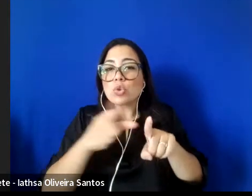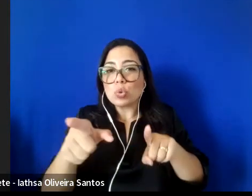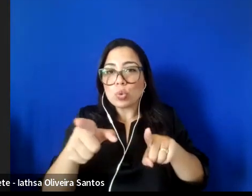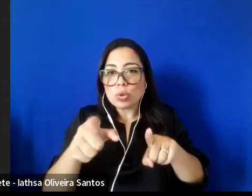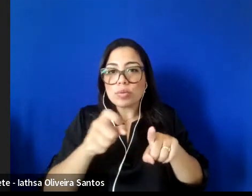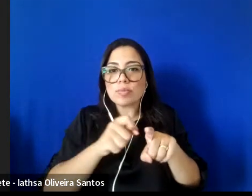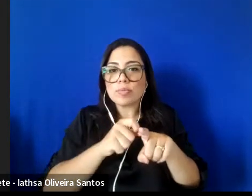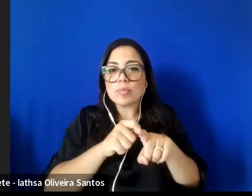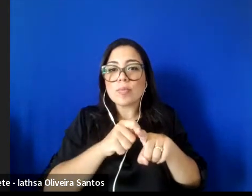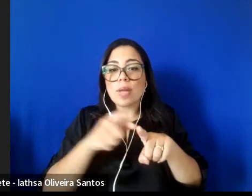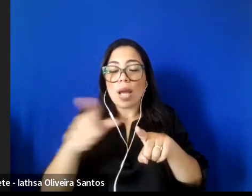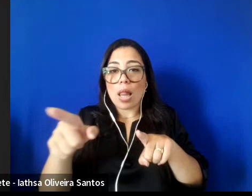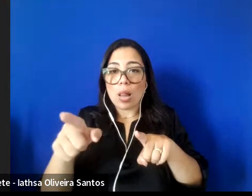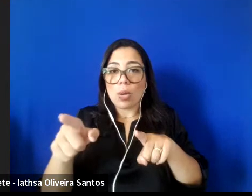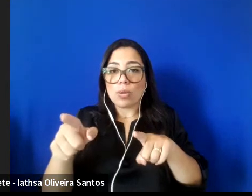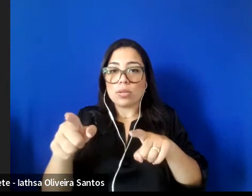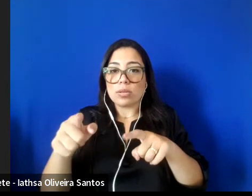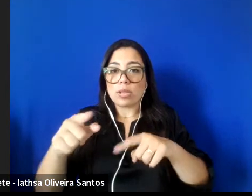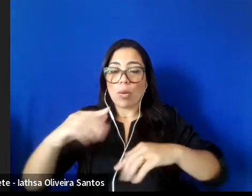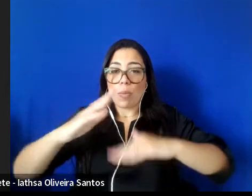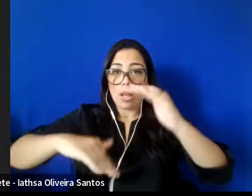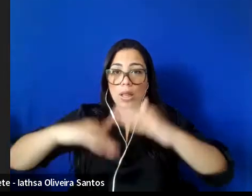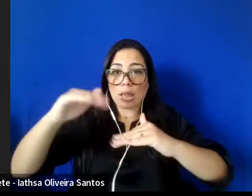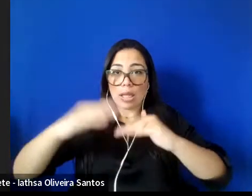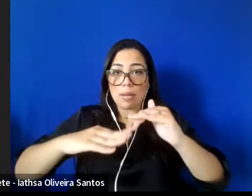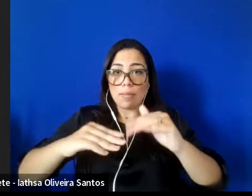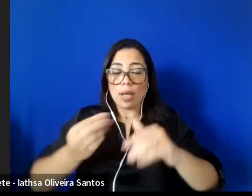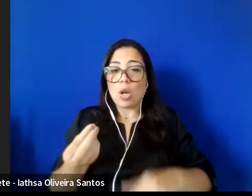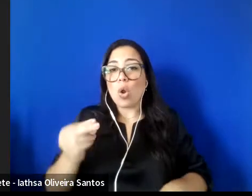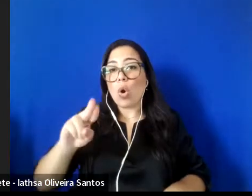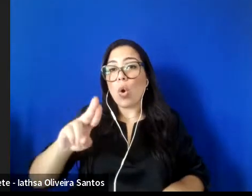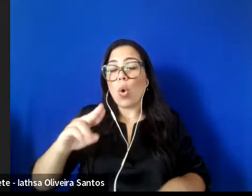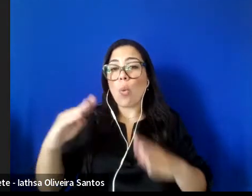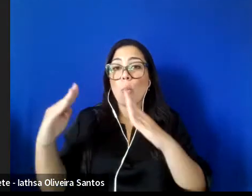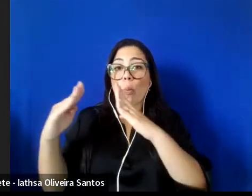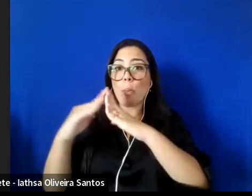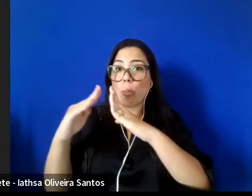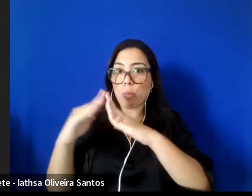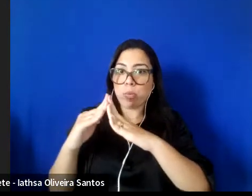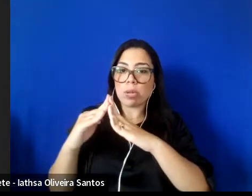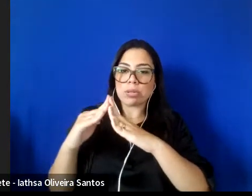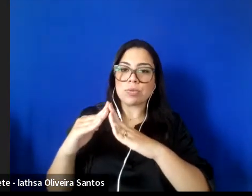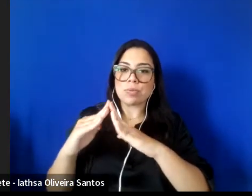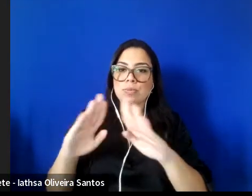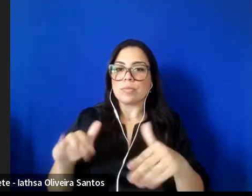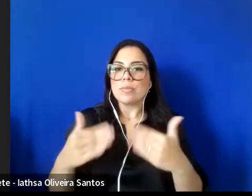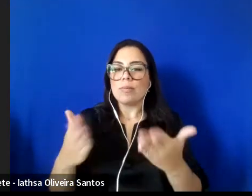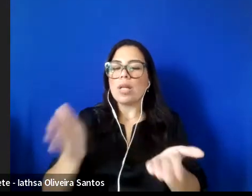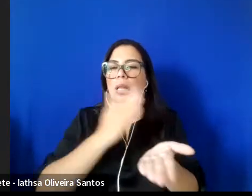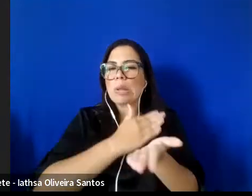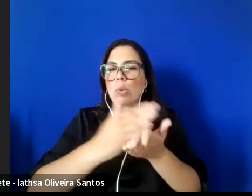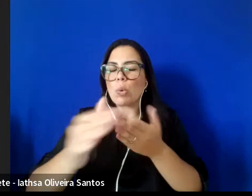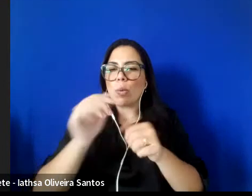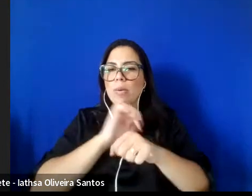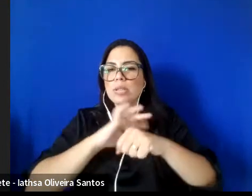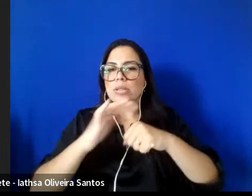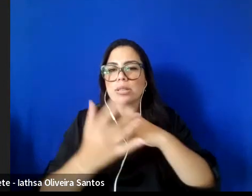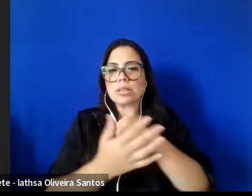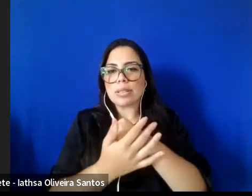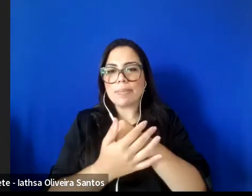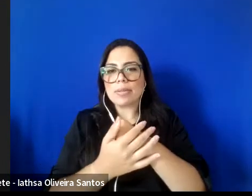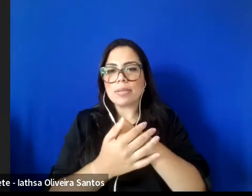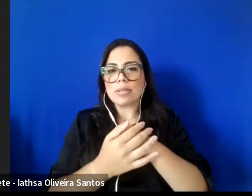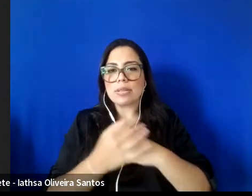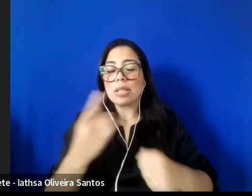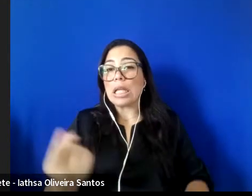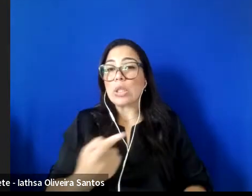de locação comercial ou residencial. E, desde o início da pandemia,